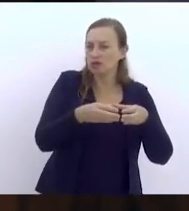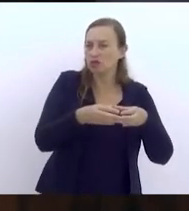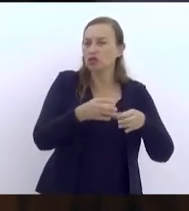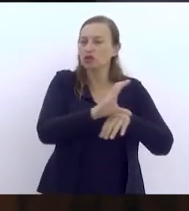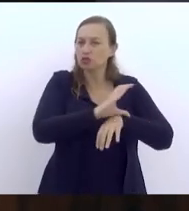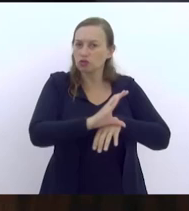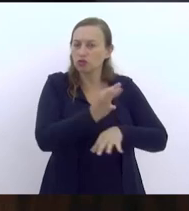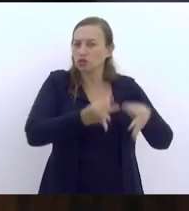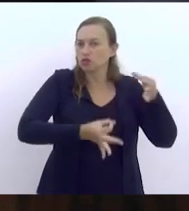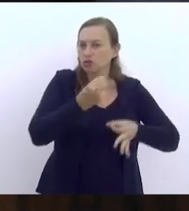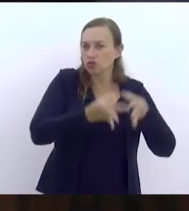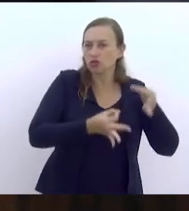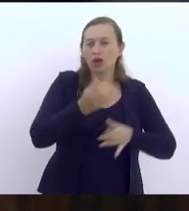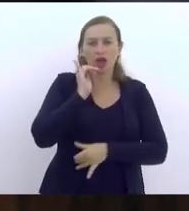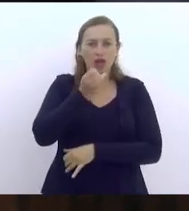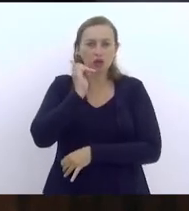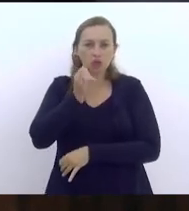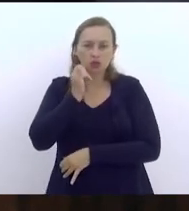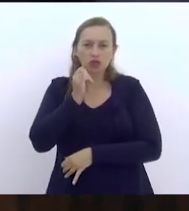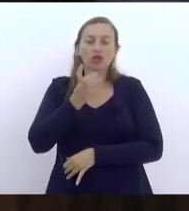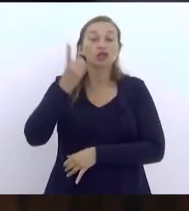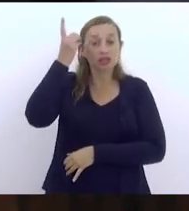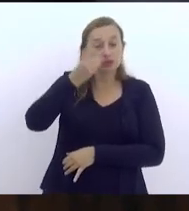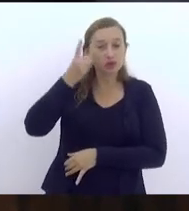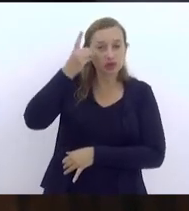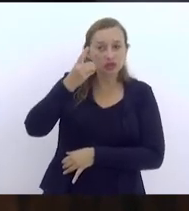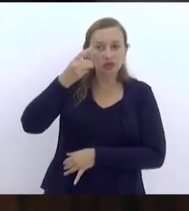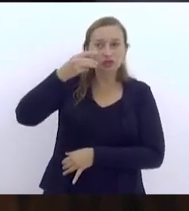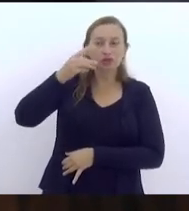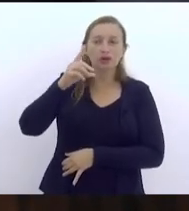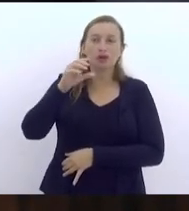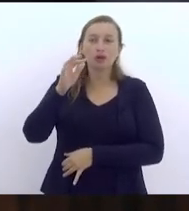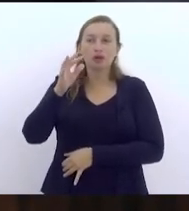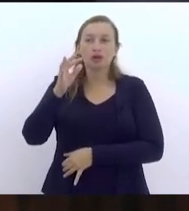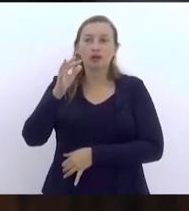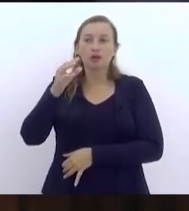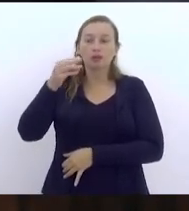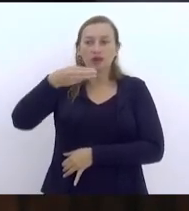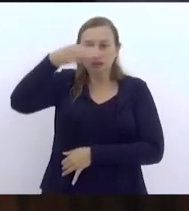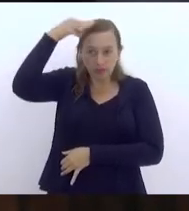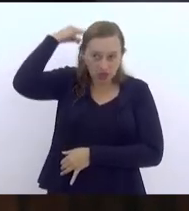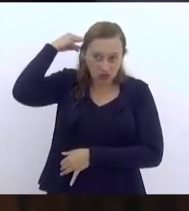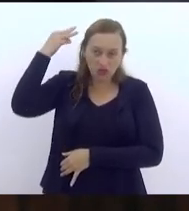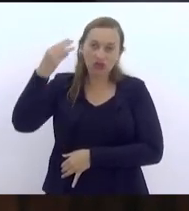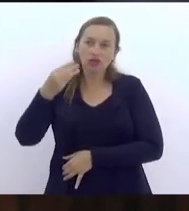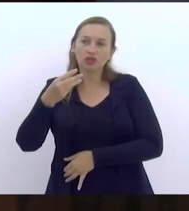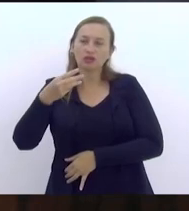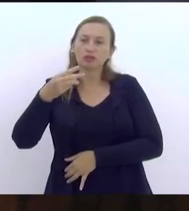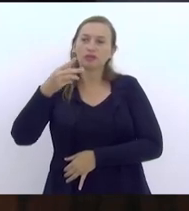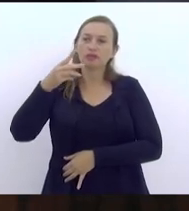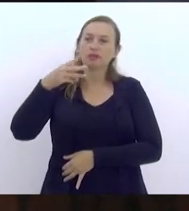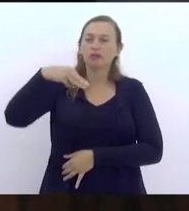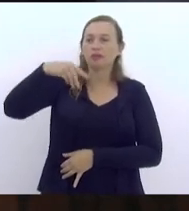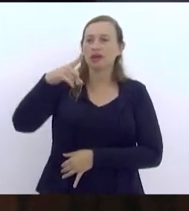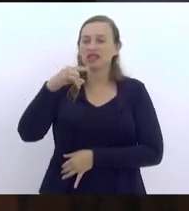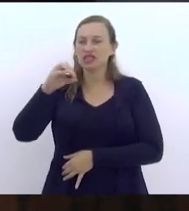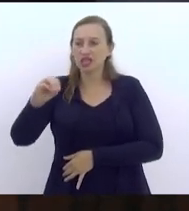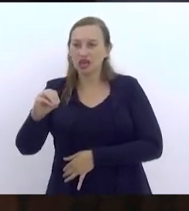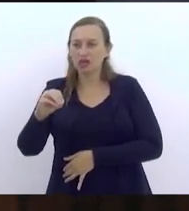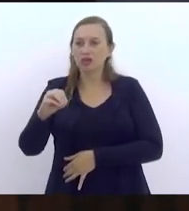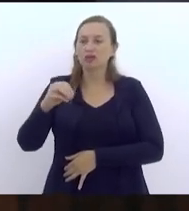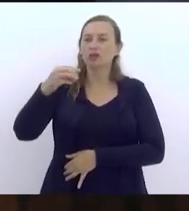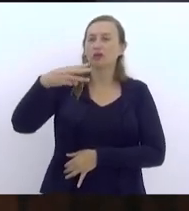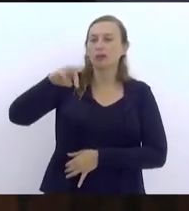Constituição e Justiça. Relatores, deputado Márcio Pacheco, Marcelo Cabeleireiro, Marta Rocha e